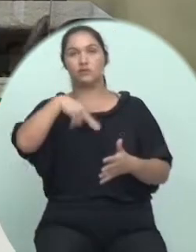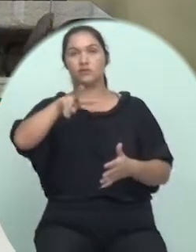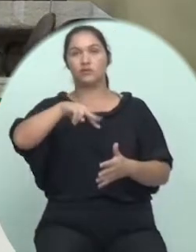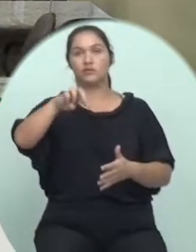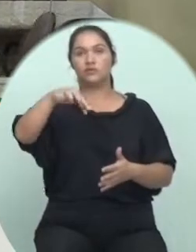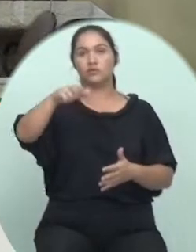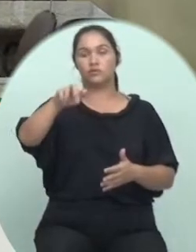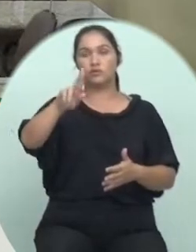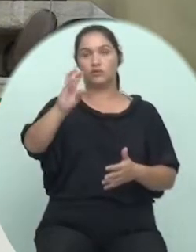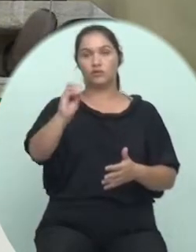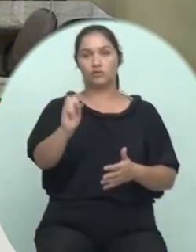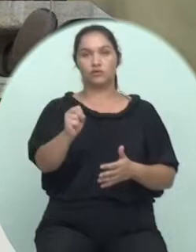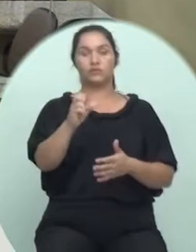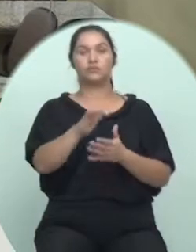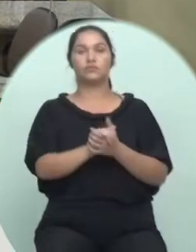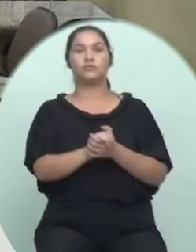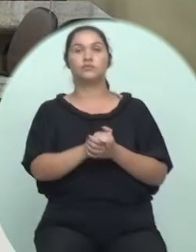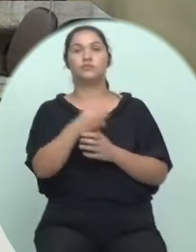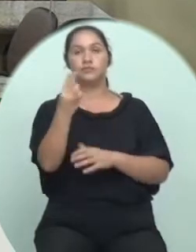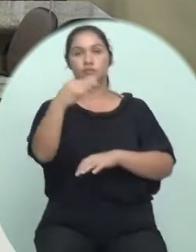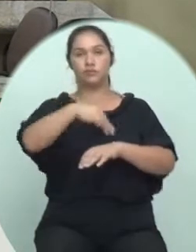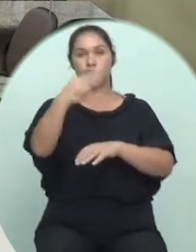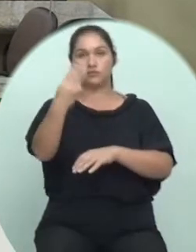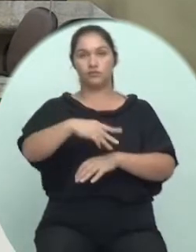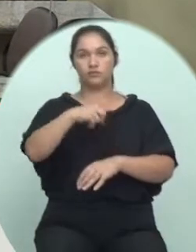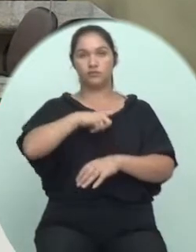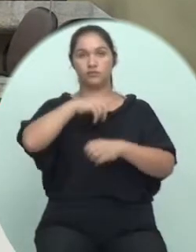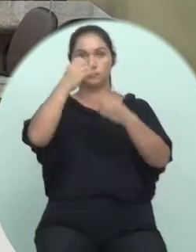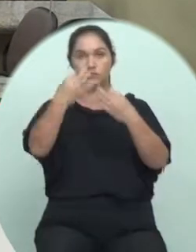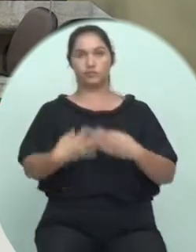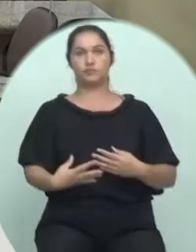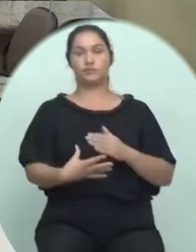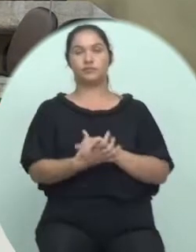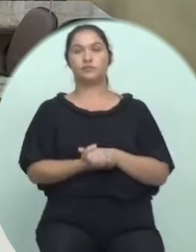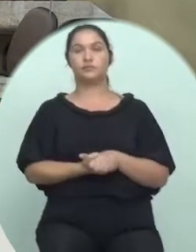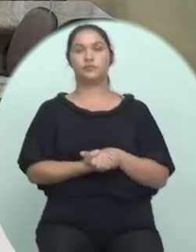Belé. Vossa Excelência dispõe de 3 minutos e 30.